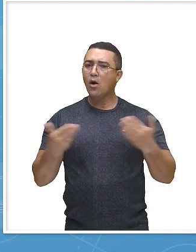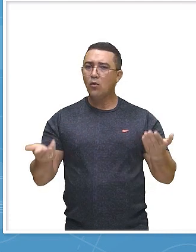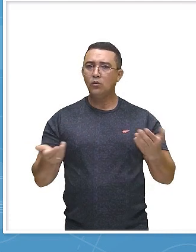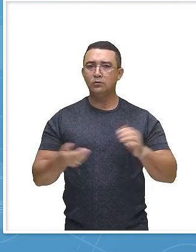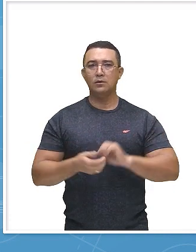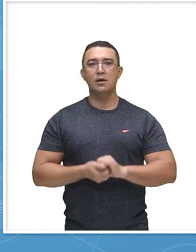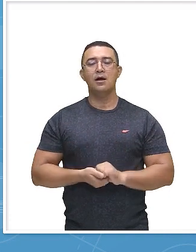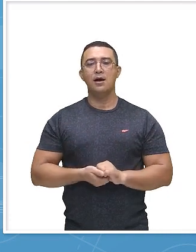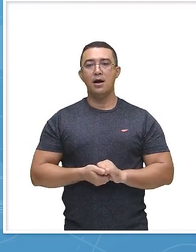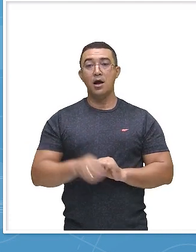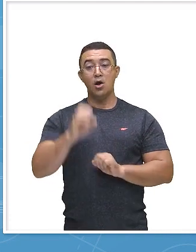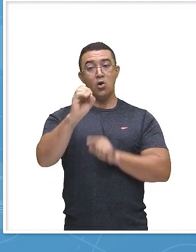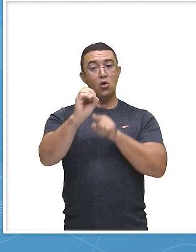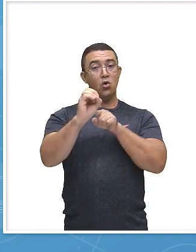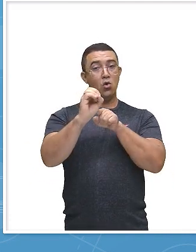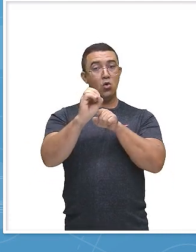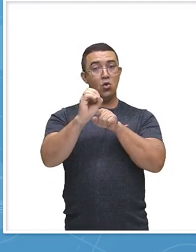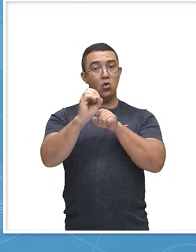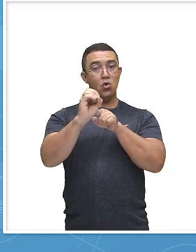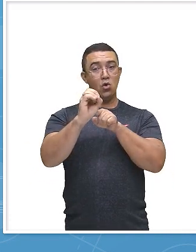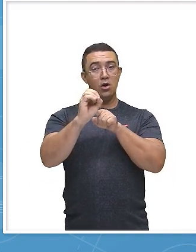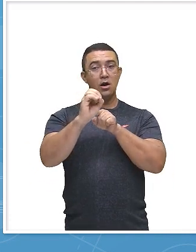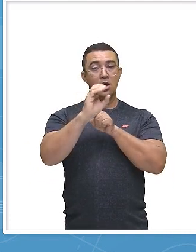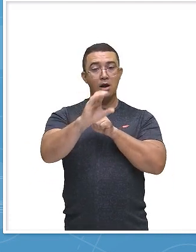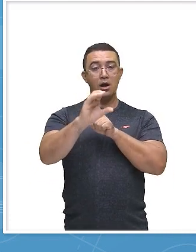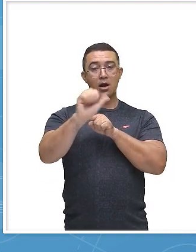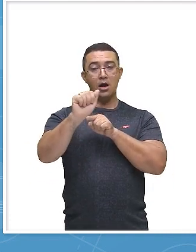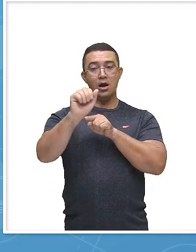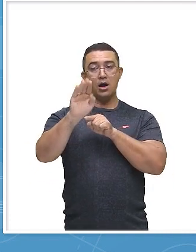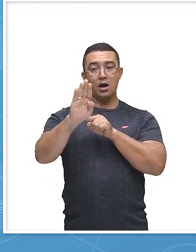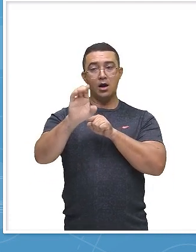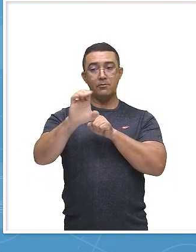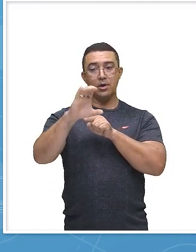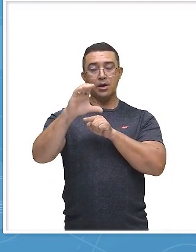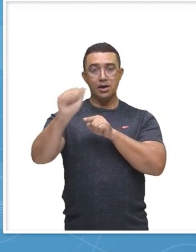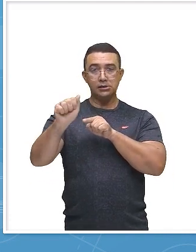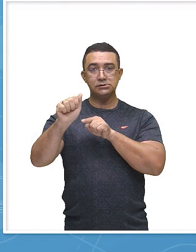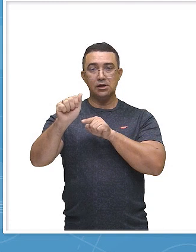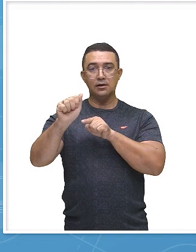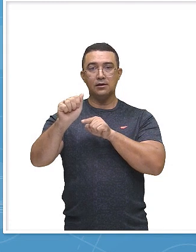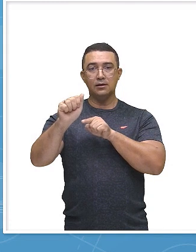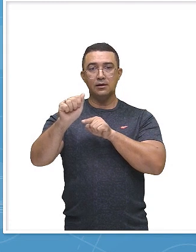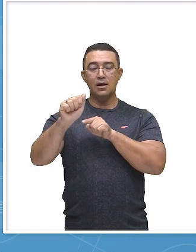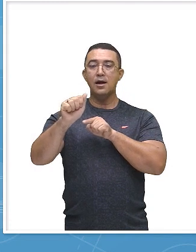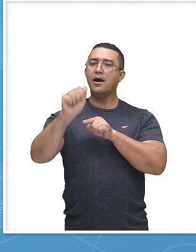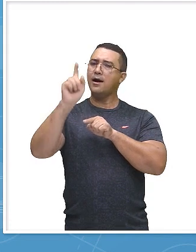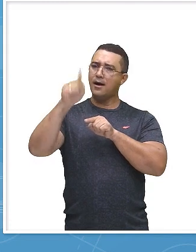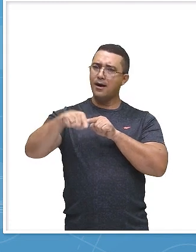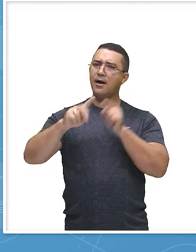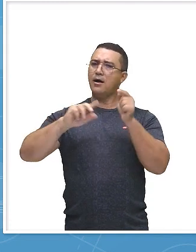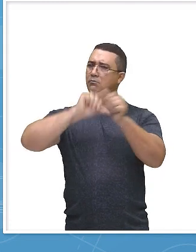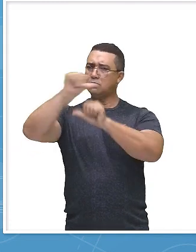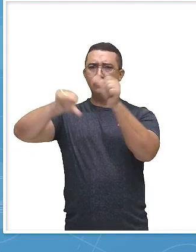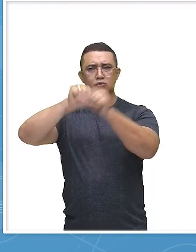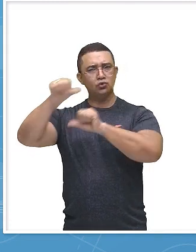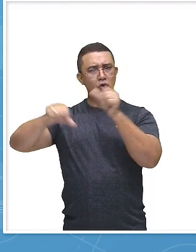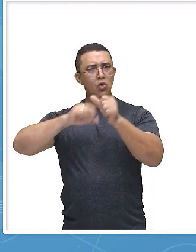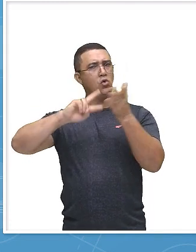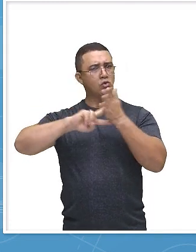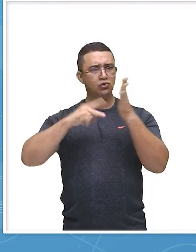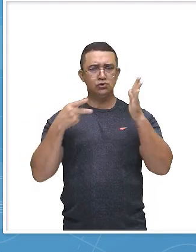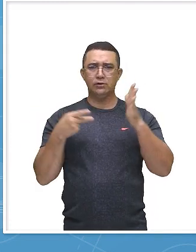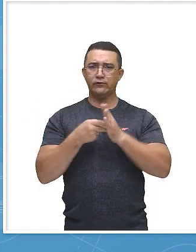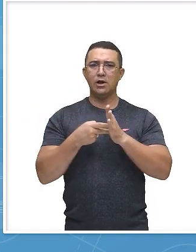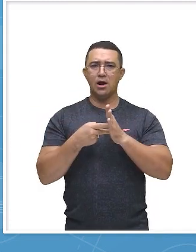O cabeça, veja, artigo definido masculino, mudou, alterou o sentido da